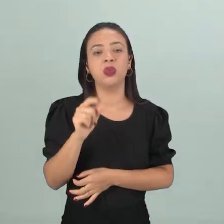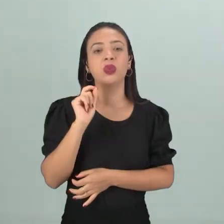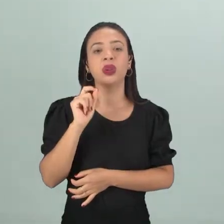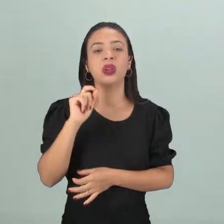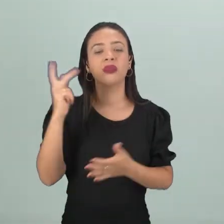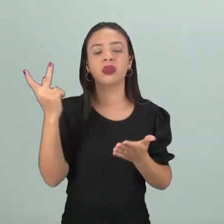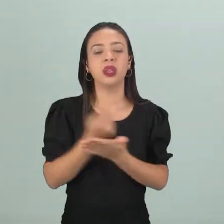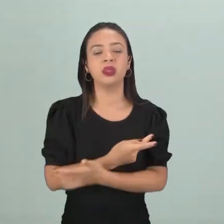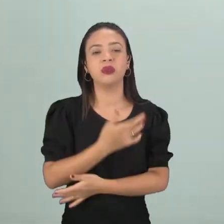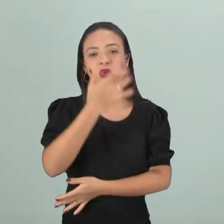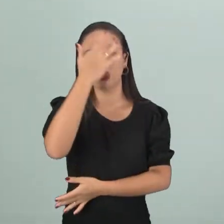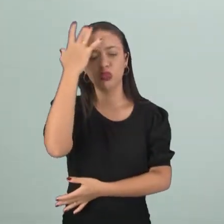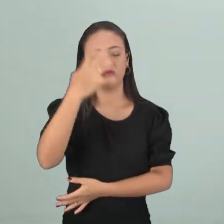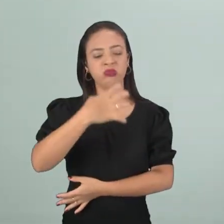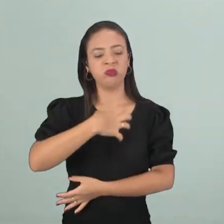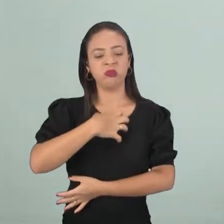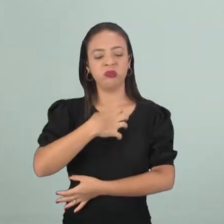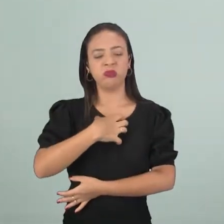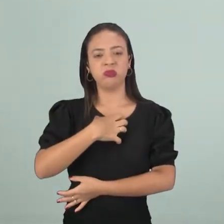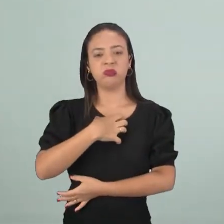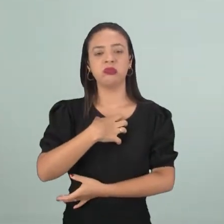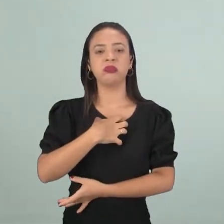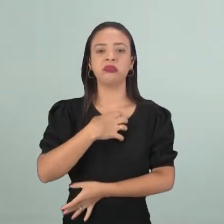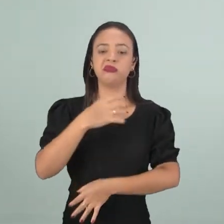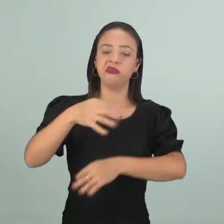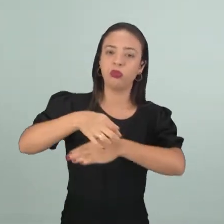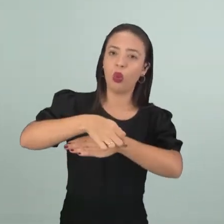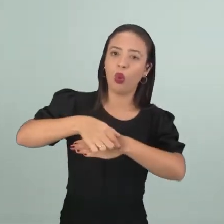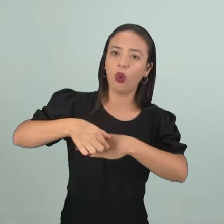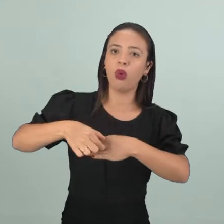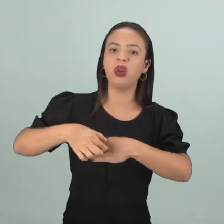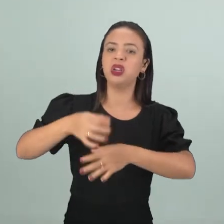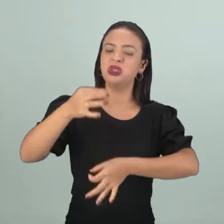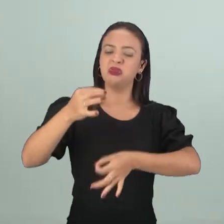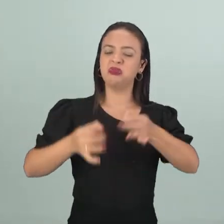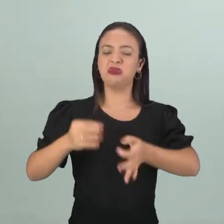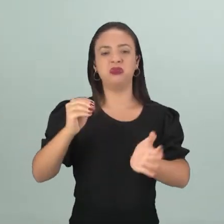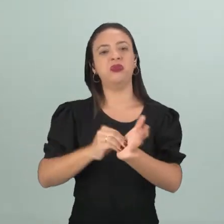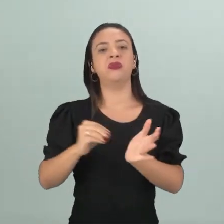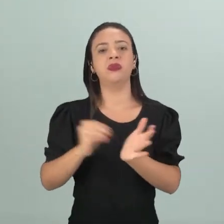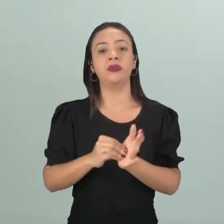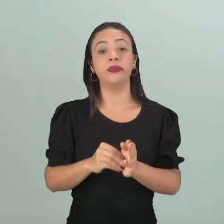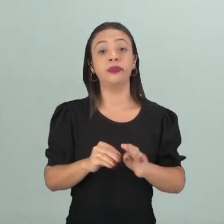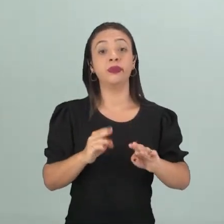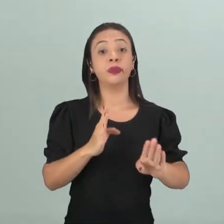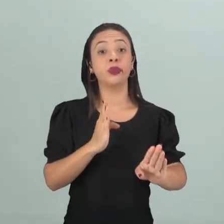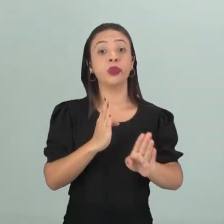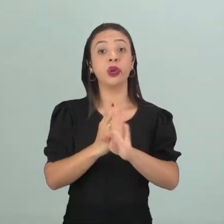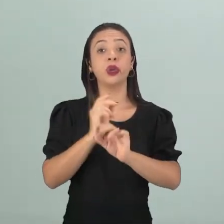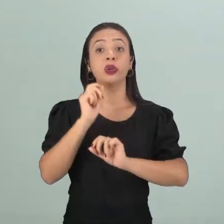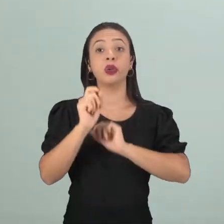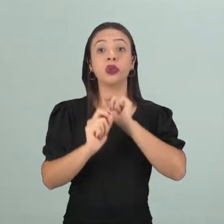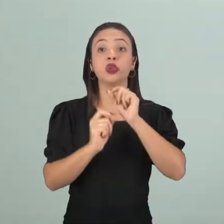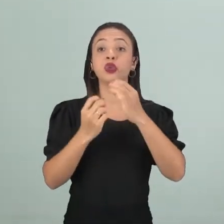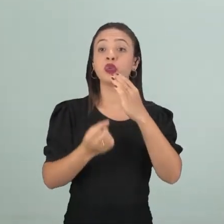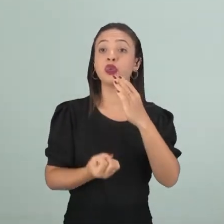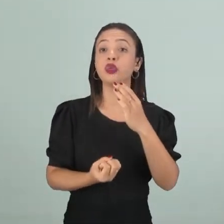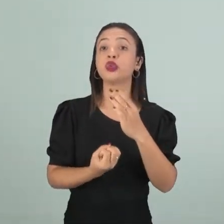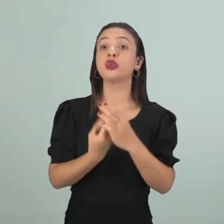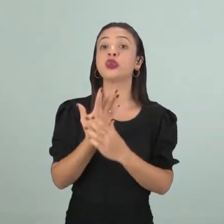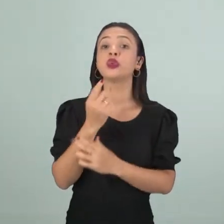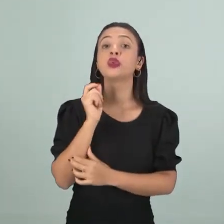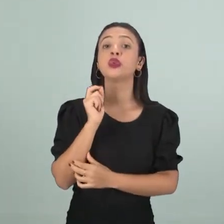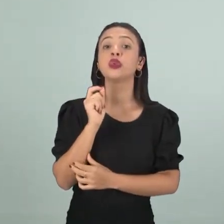sentimento de injustiça em determinados pensadores e filósofos, e a partir desse sentimento vai surgir o que a gente tem